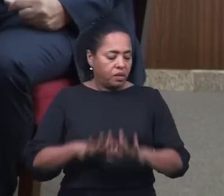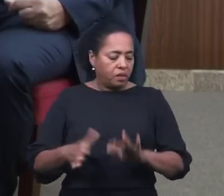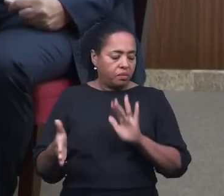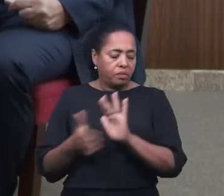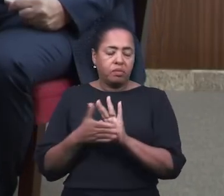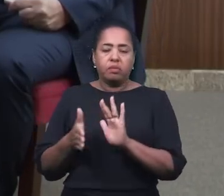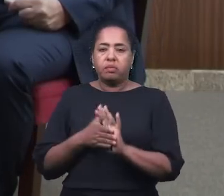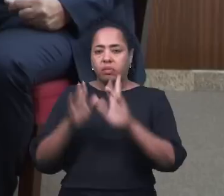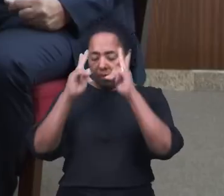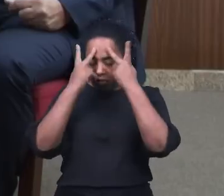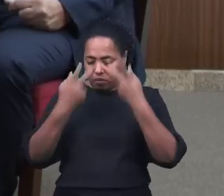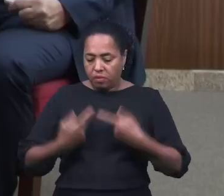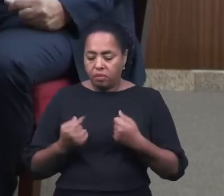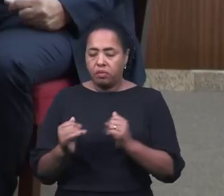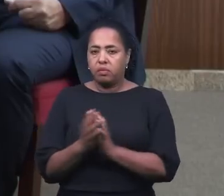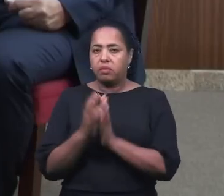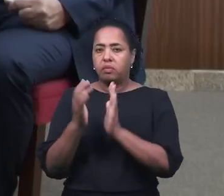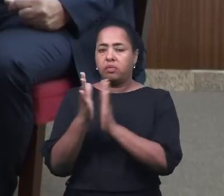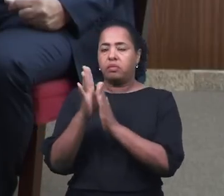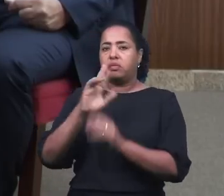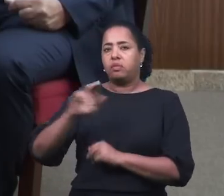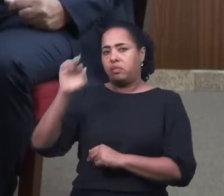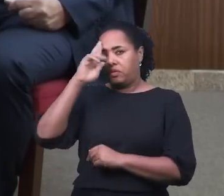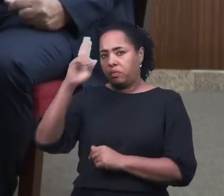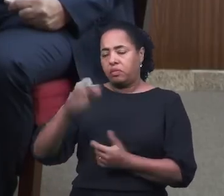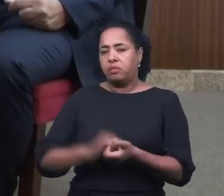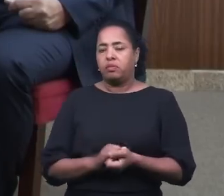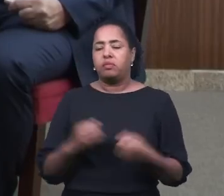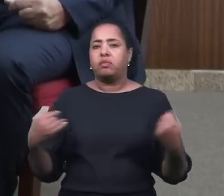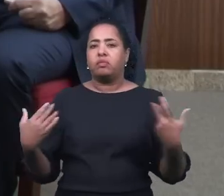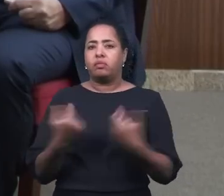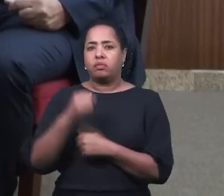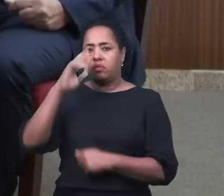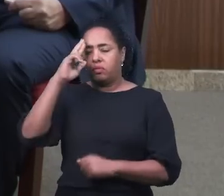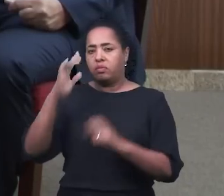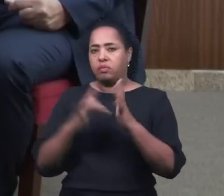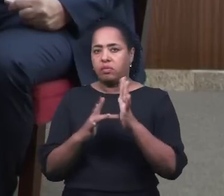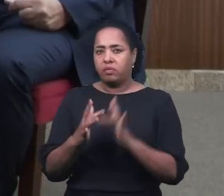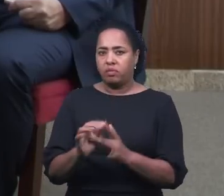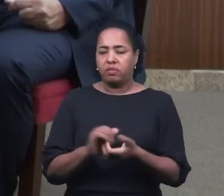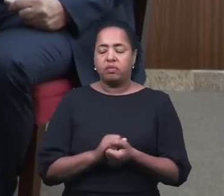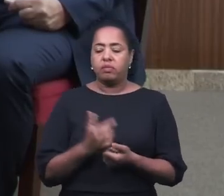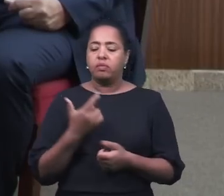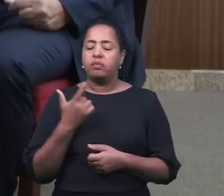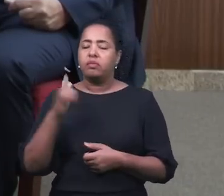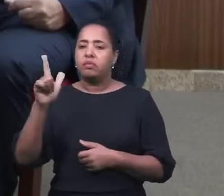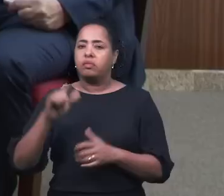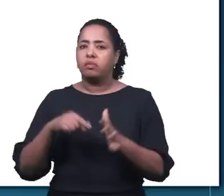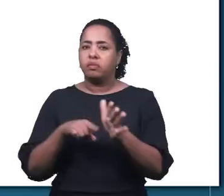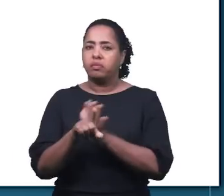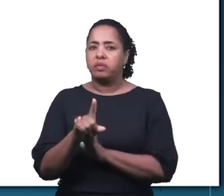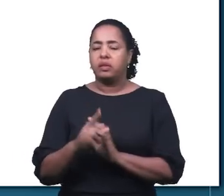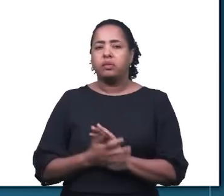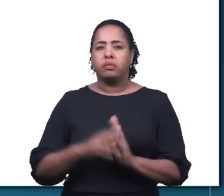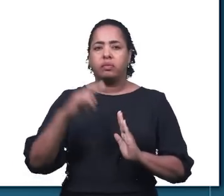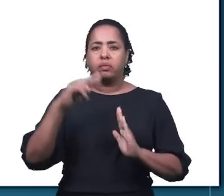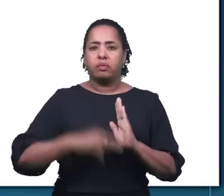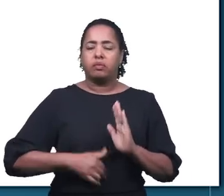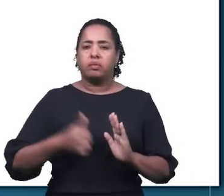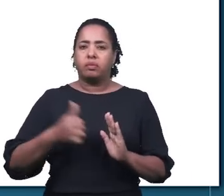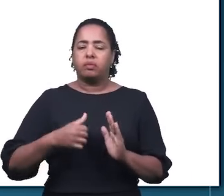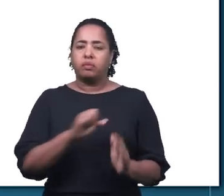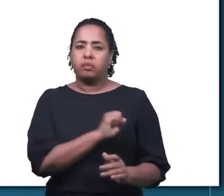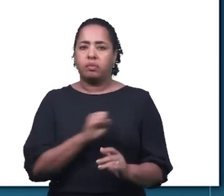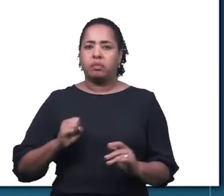o projeto humano também. Louvado seja o nome do Senhor. Glória a Jesus. Vamos à nossa próxima pergunta. Lendo